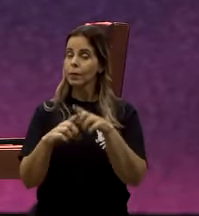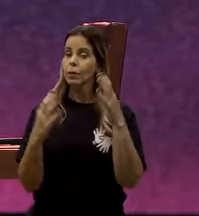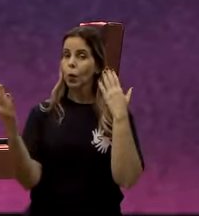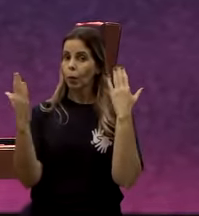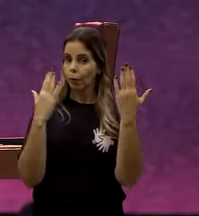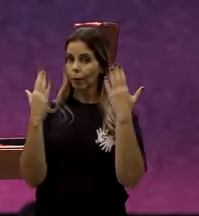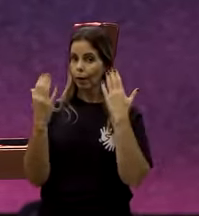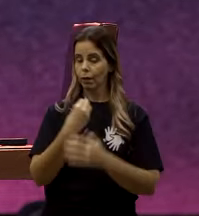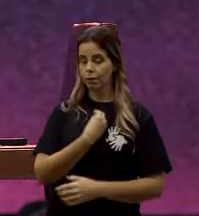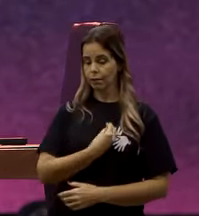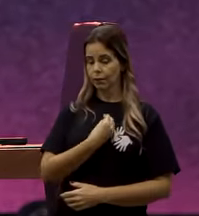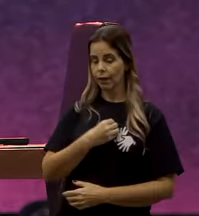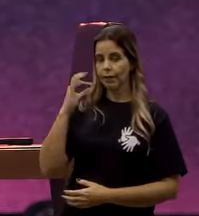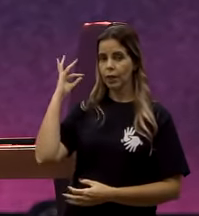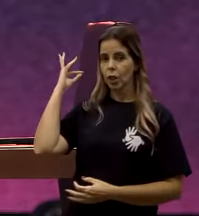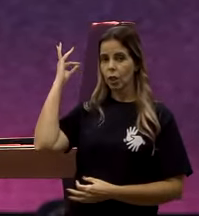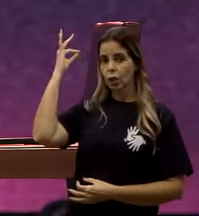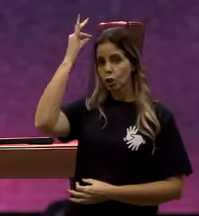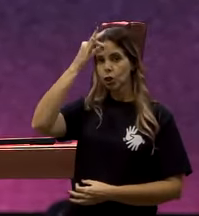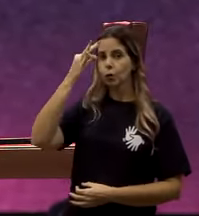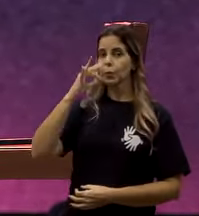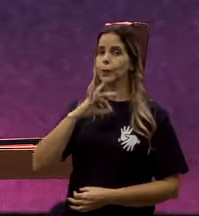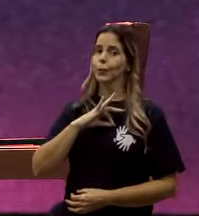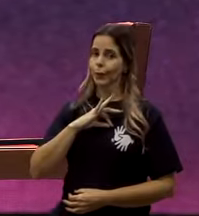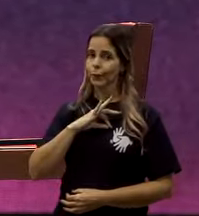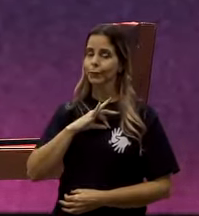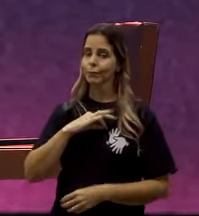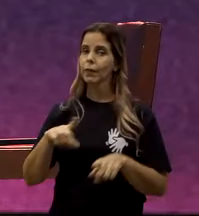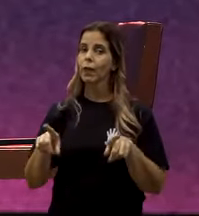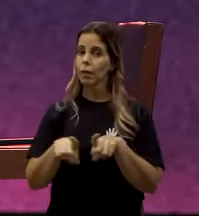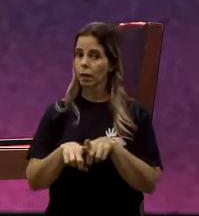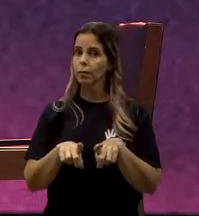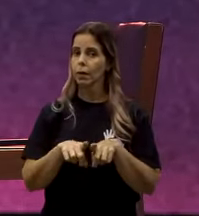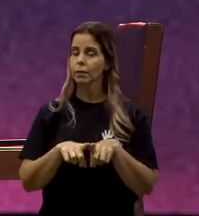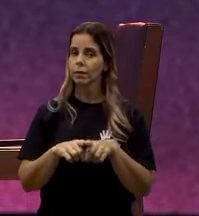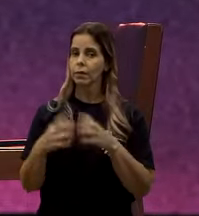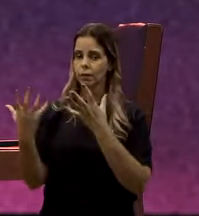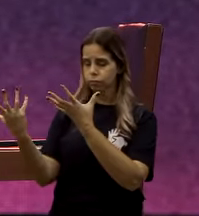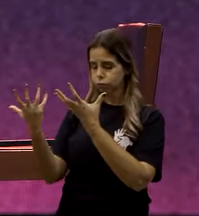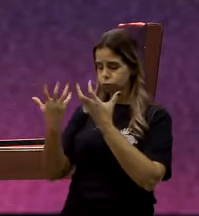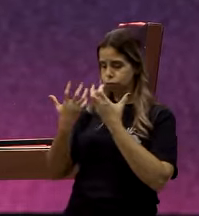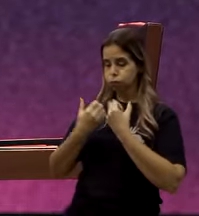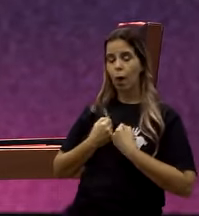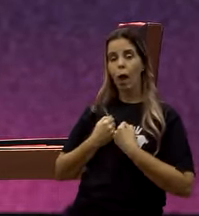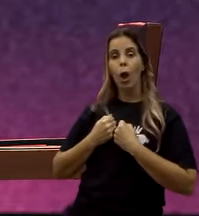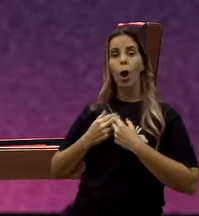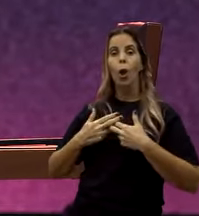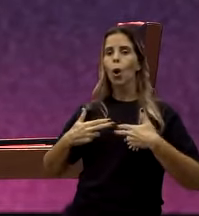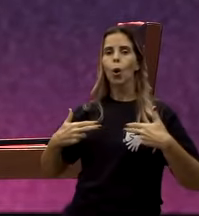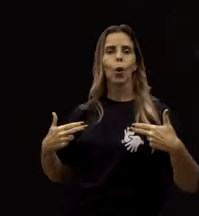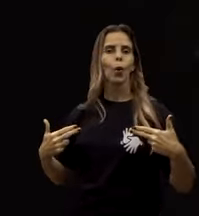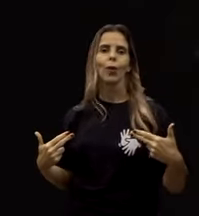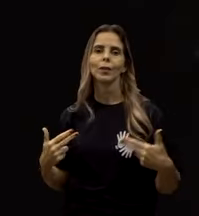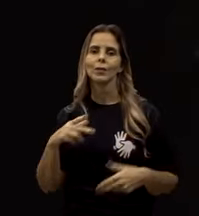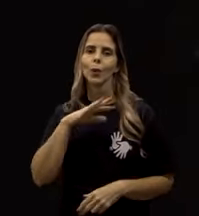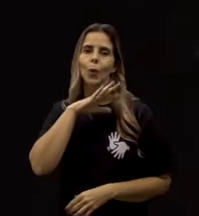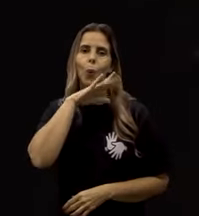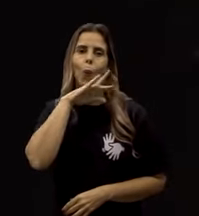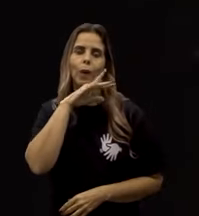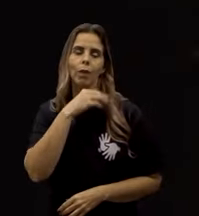impressionante como um tempo a gente vai aprendendo a acumular coisas que não fazem sentido nem pra vida dos outros quanto mais pra